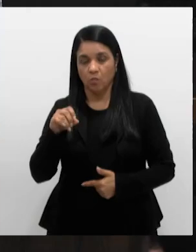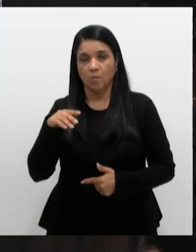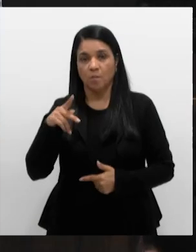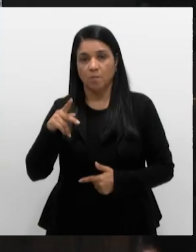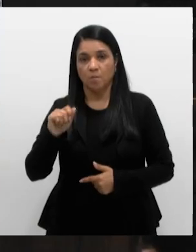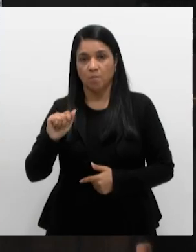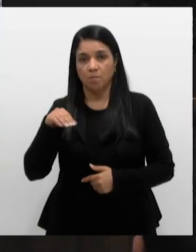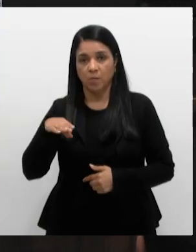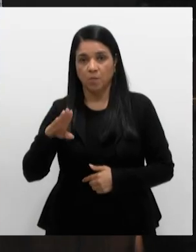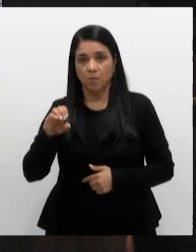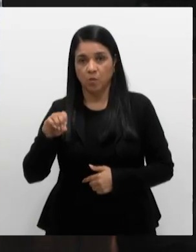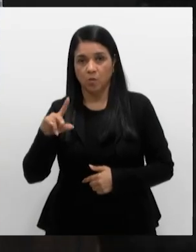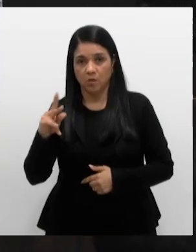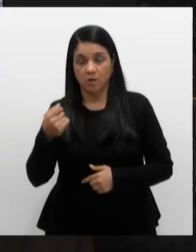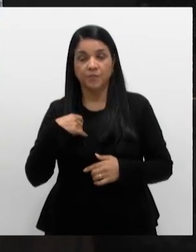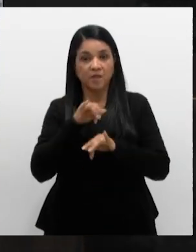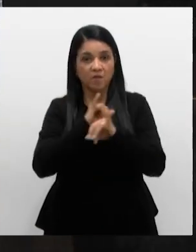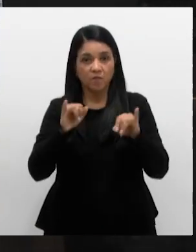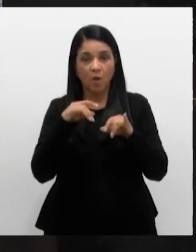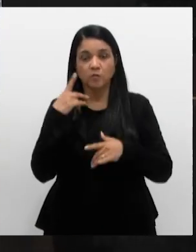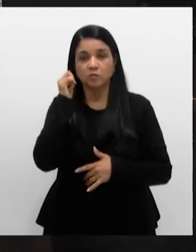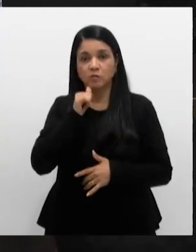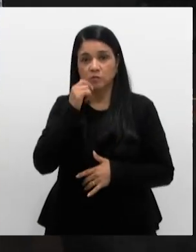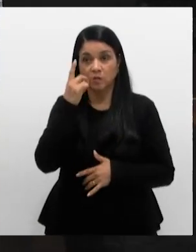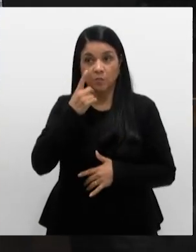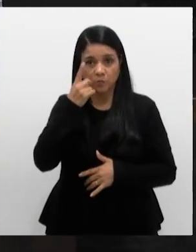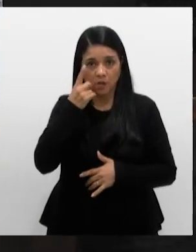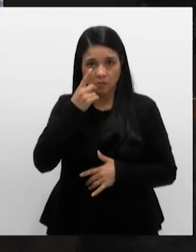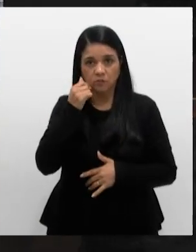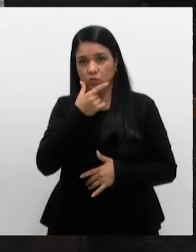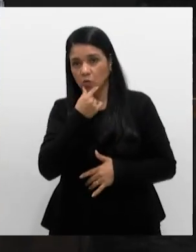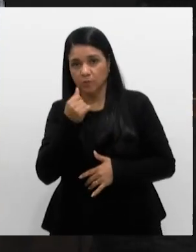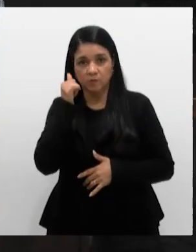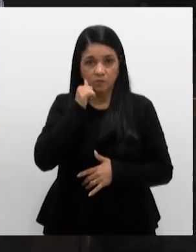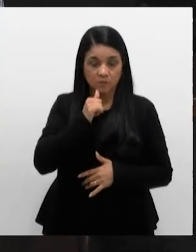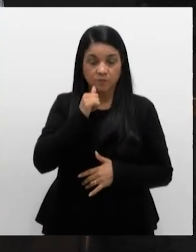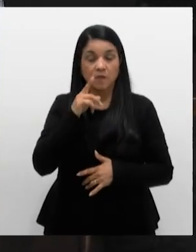informo a todos os deputados e deputadas que amanhã, dia